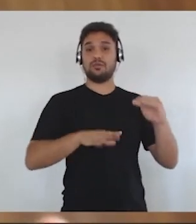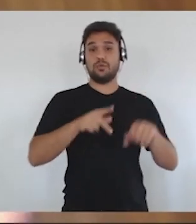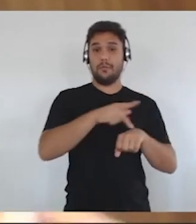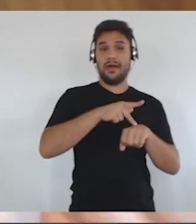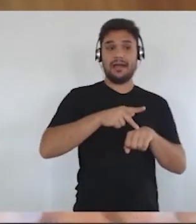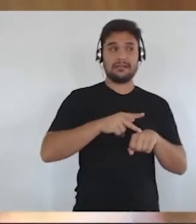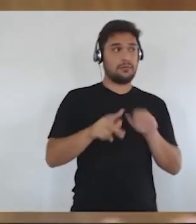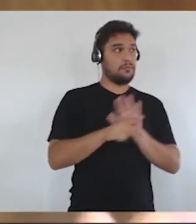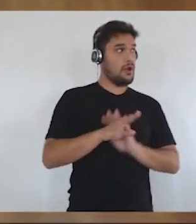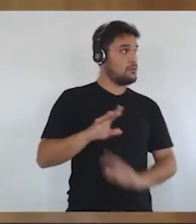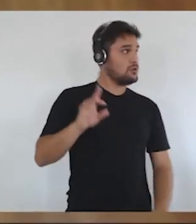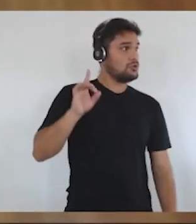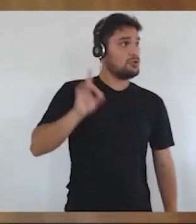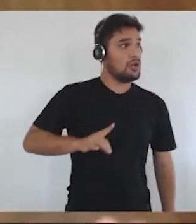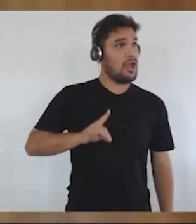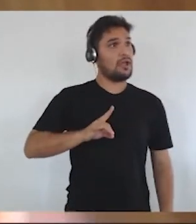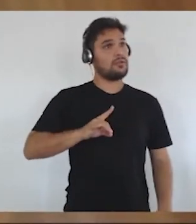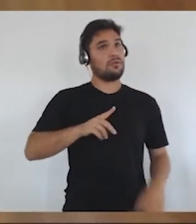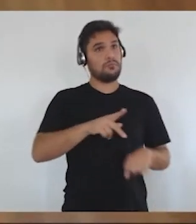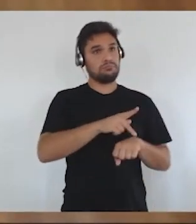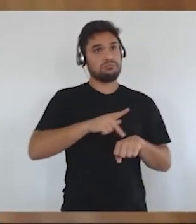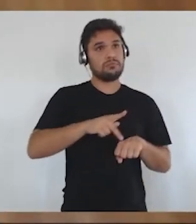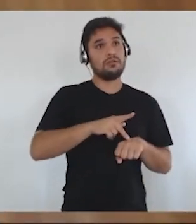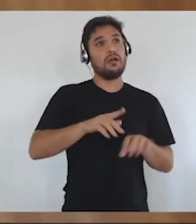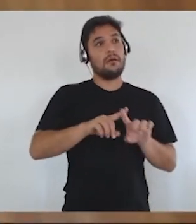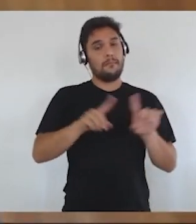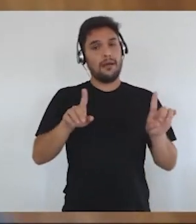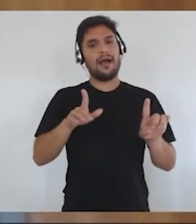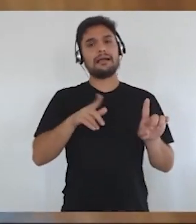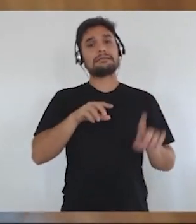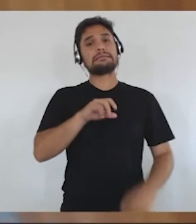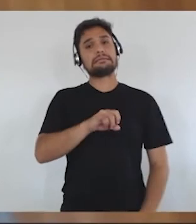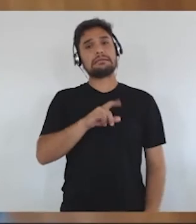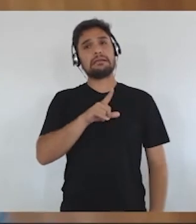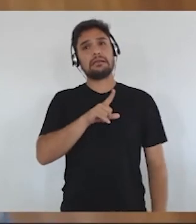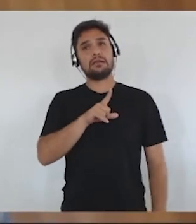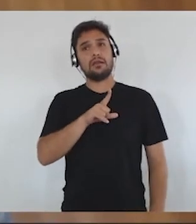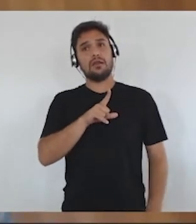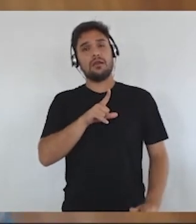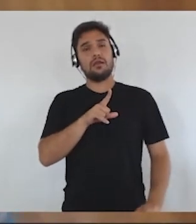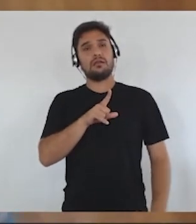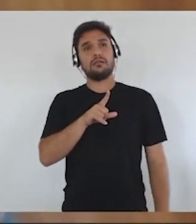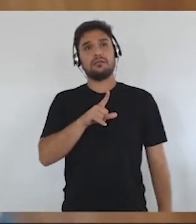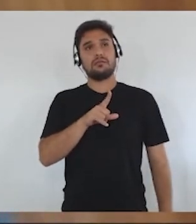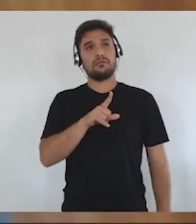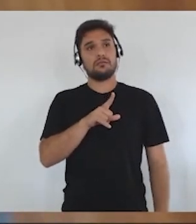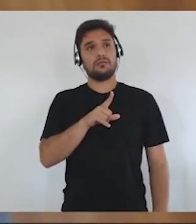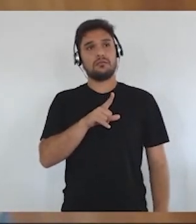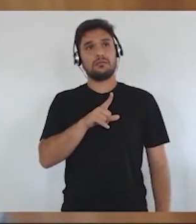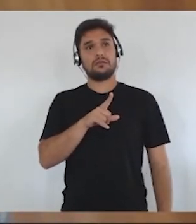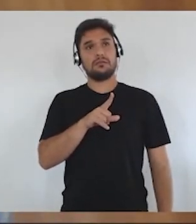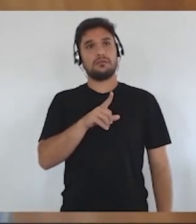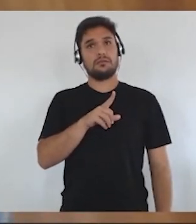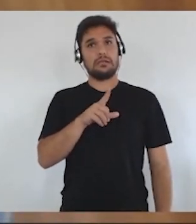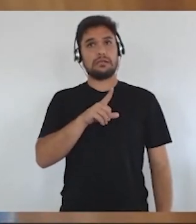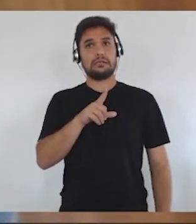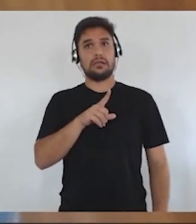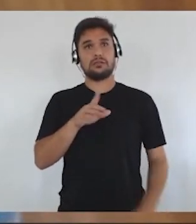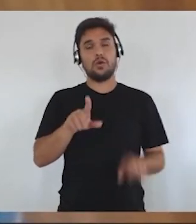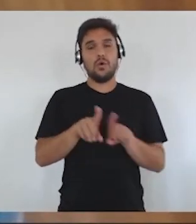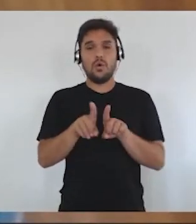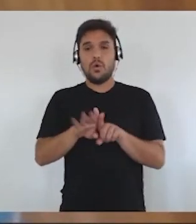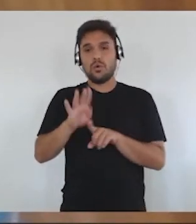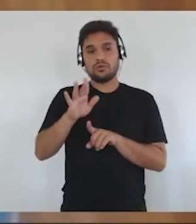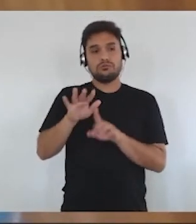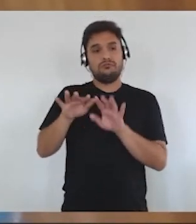democrático de direito, uma nação bem concebida e bem assentada, quando se coloca como se os fins